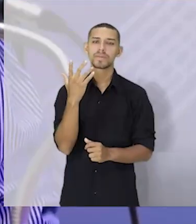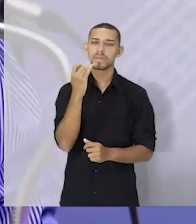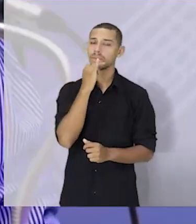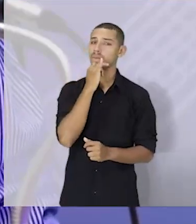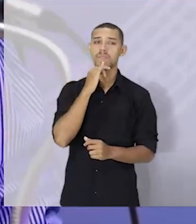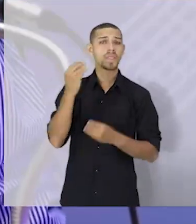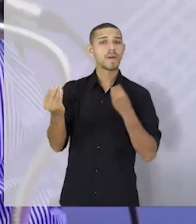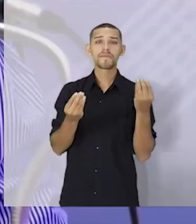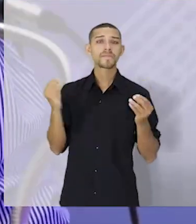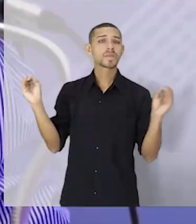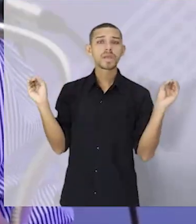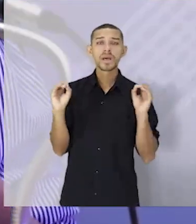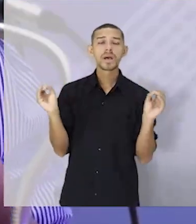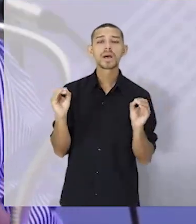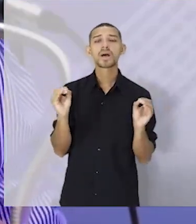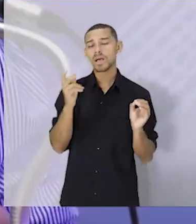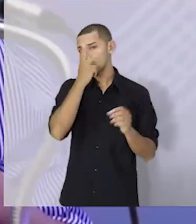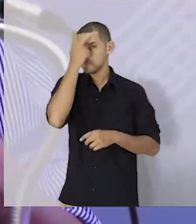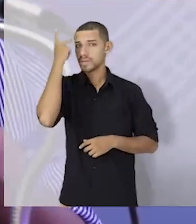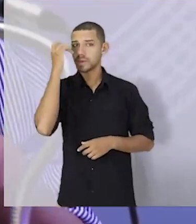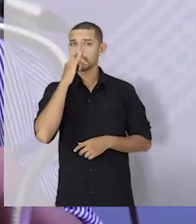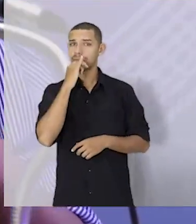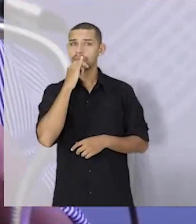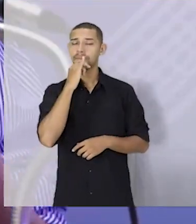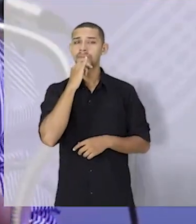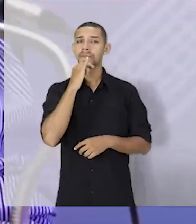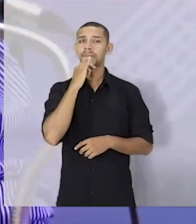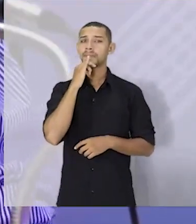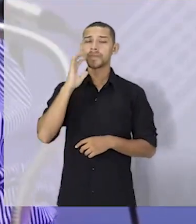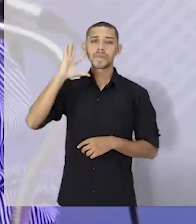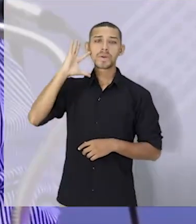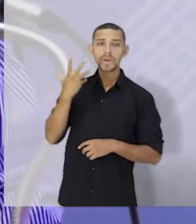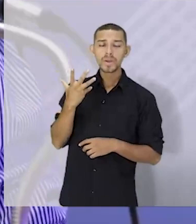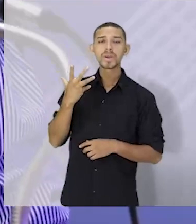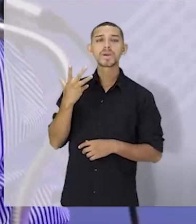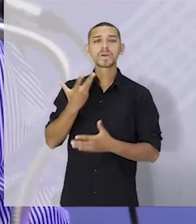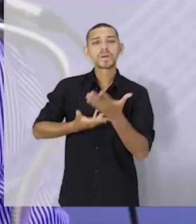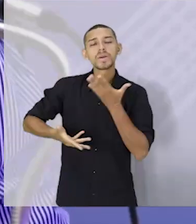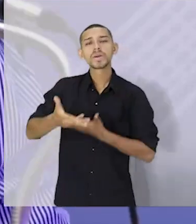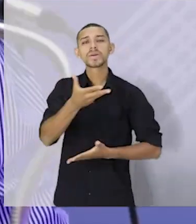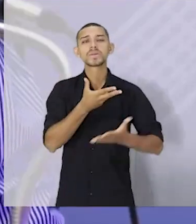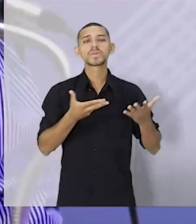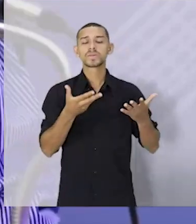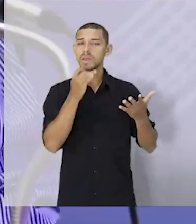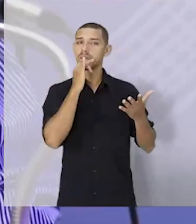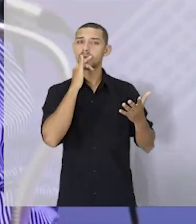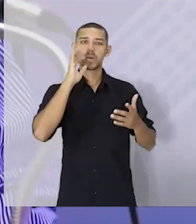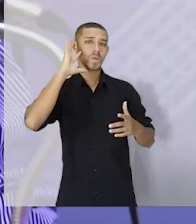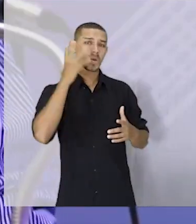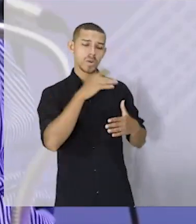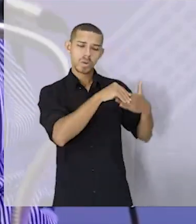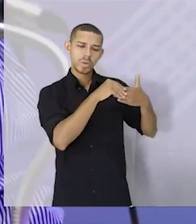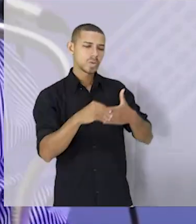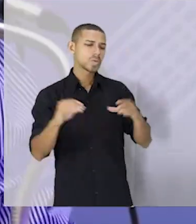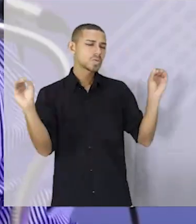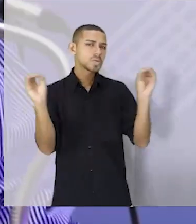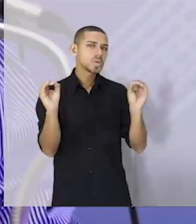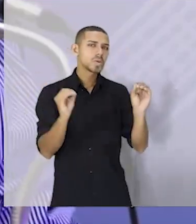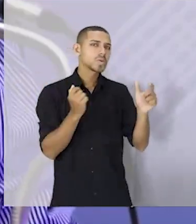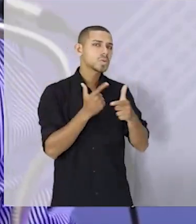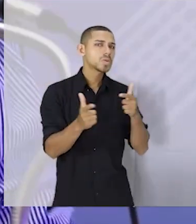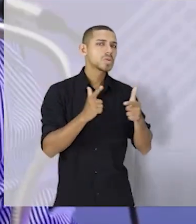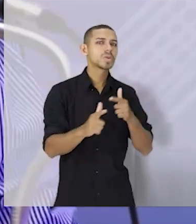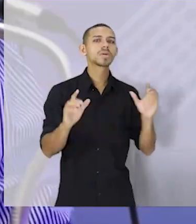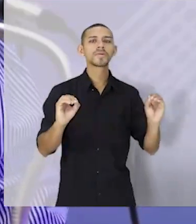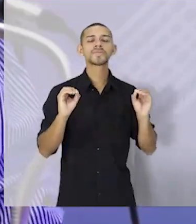tem como as pessoas passarem por isso de uma forma que não trouxesse prejuízos a